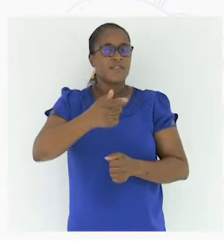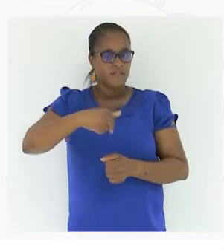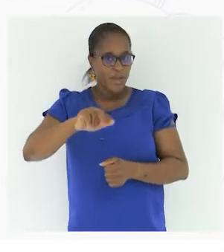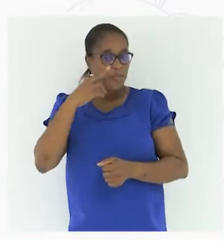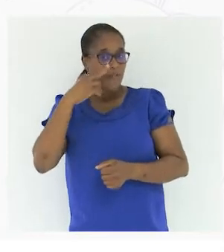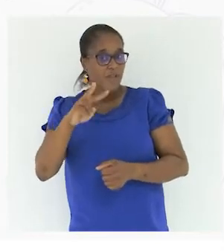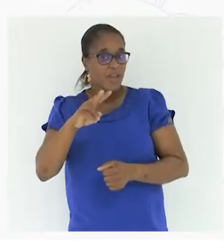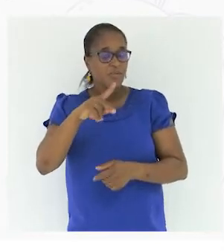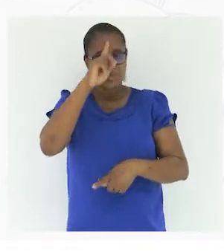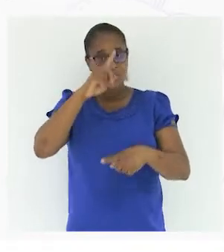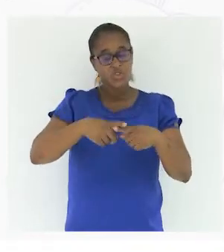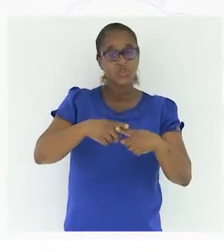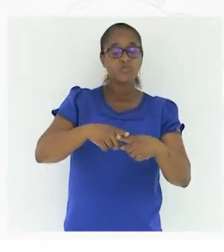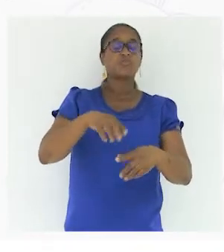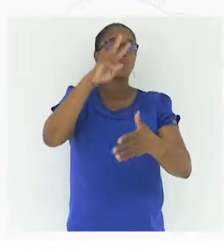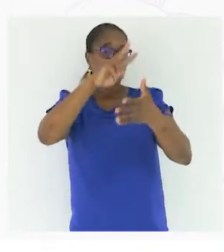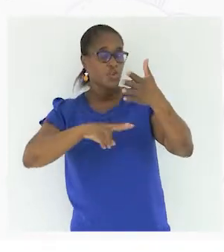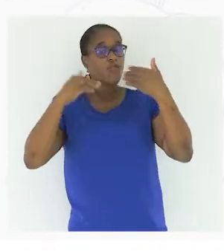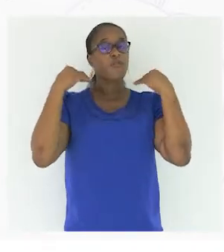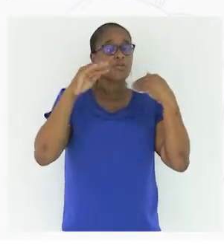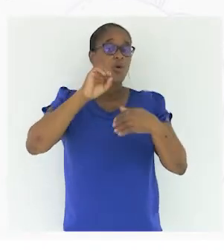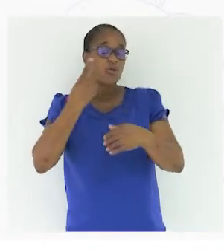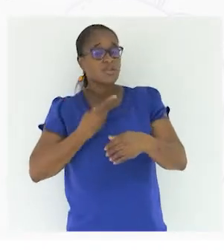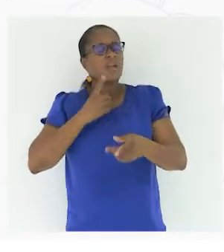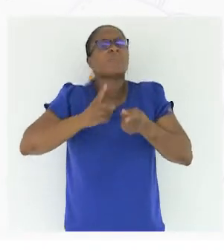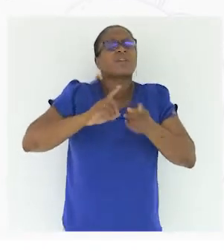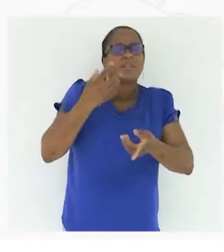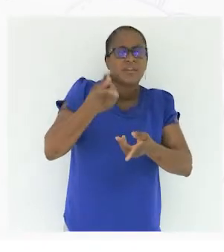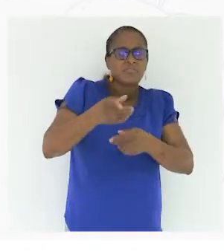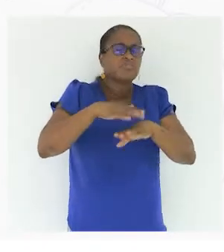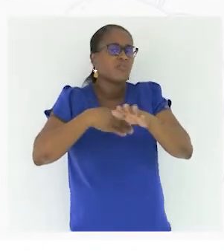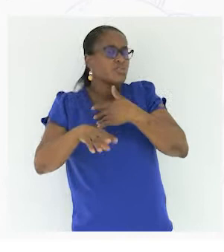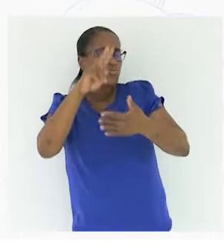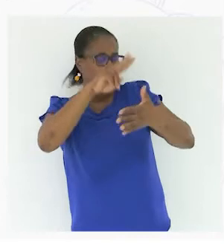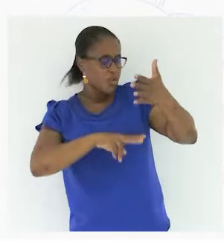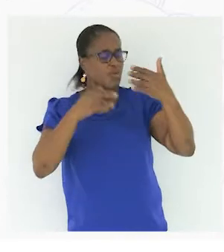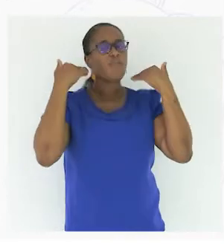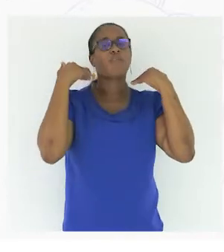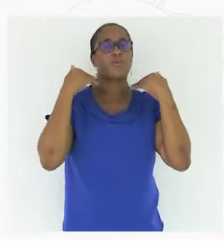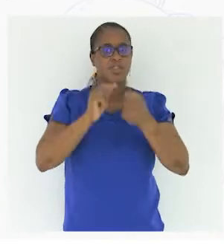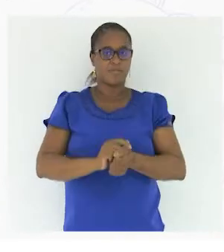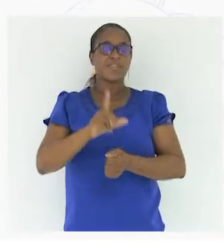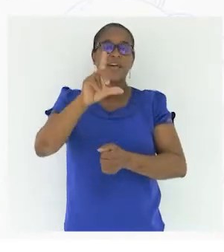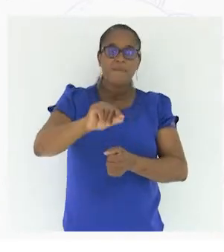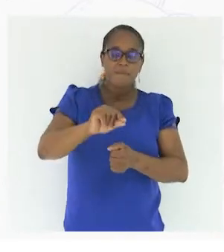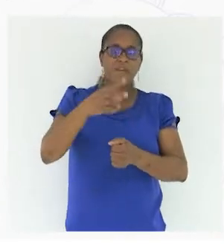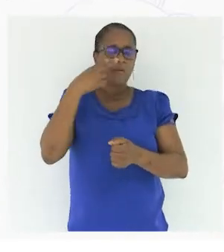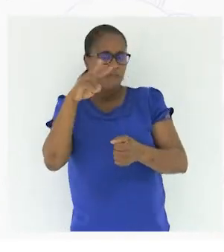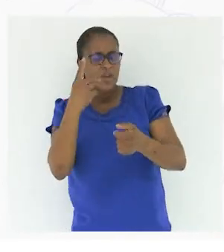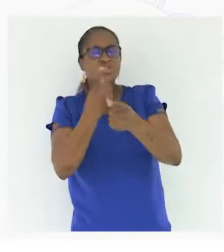Vamos ver a finalidade do texto informativo, ou seja, para que é que serve o texto informativo. Vamos também ver